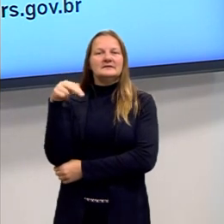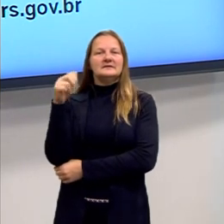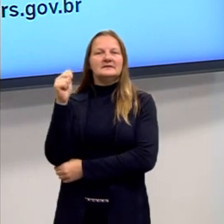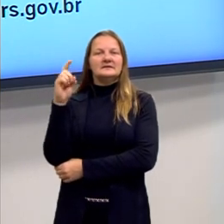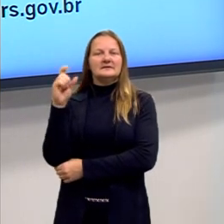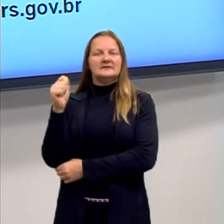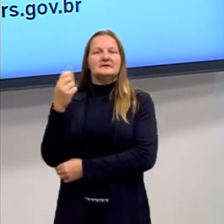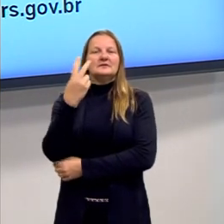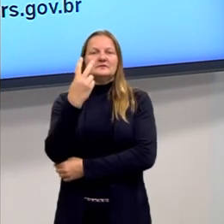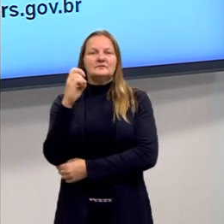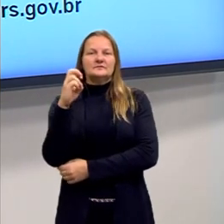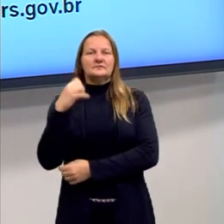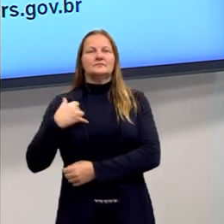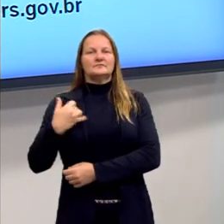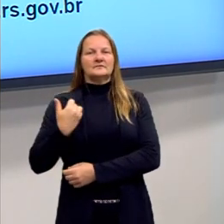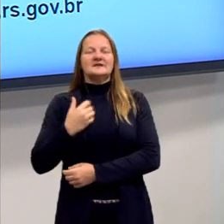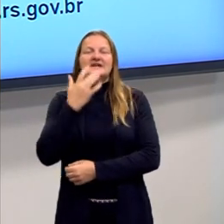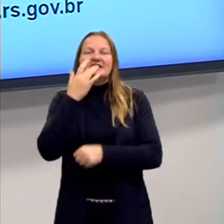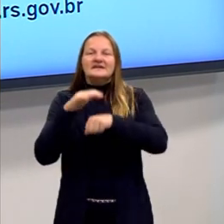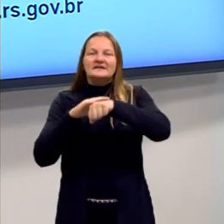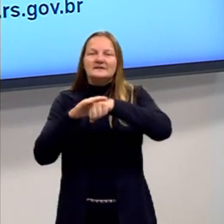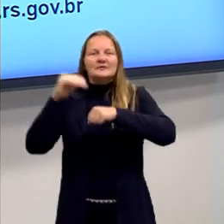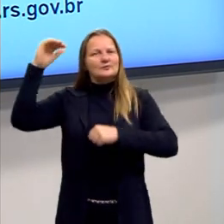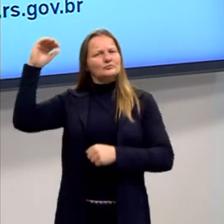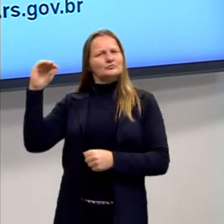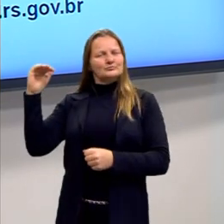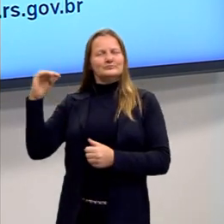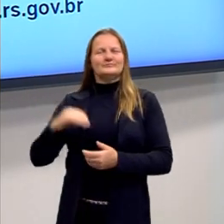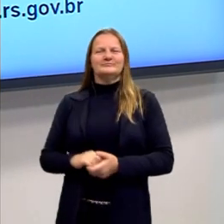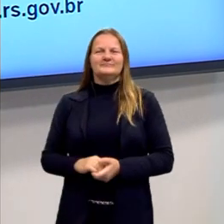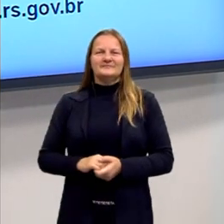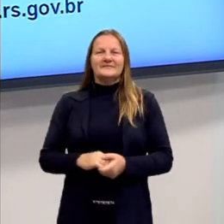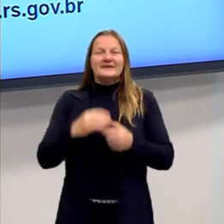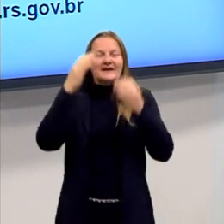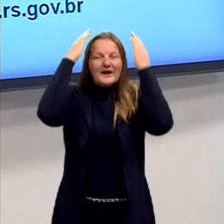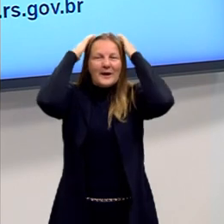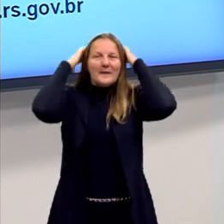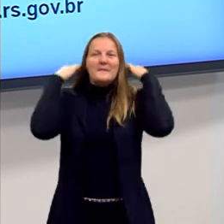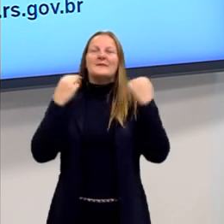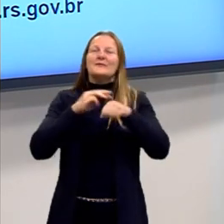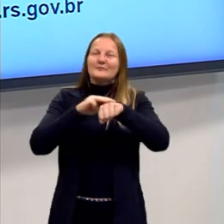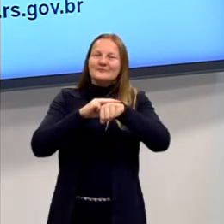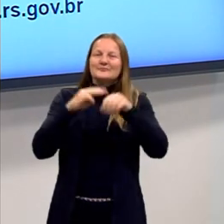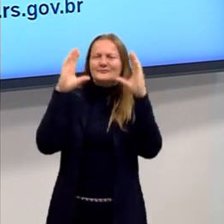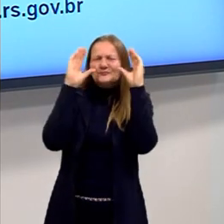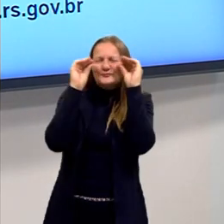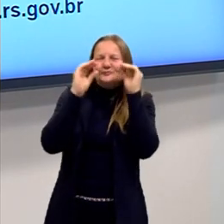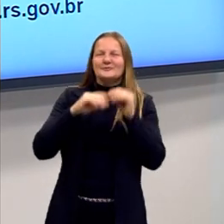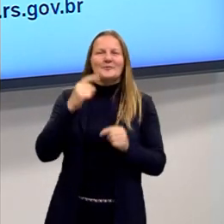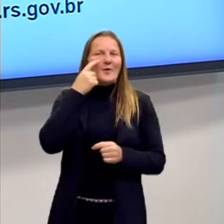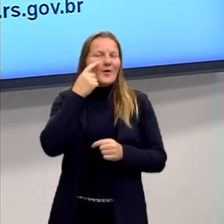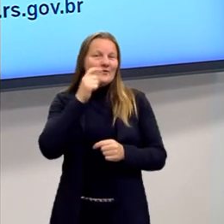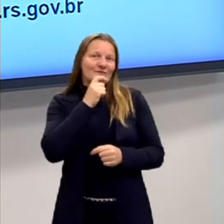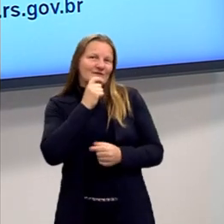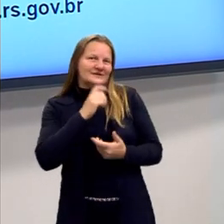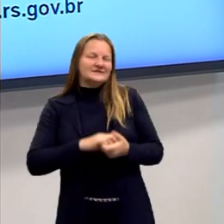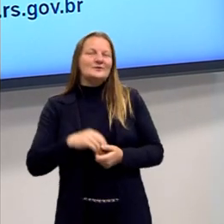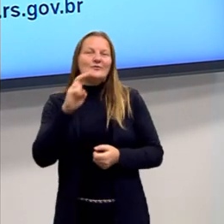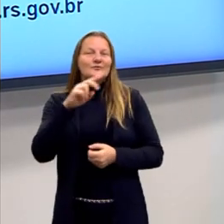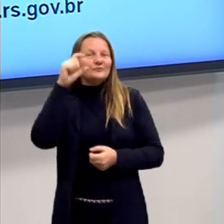tenho 25 anos sou branca de baixa estatura cabelos castanhos escuros olhos verdes